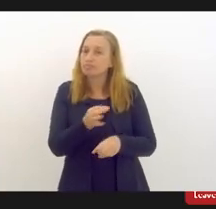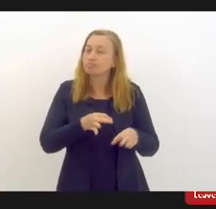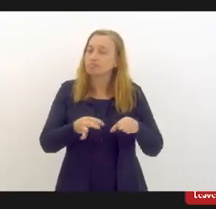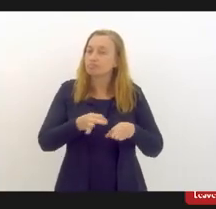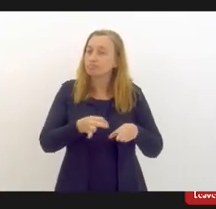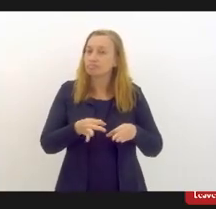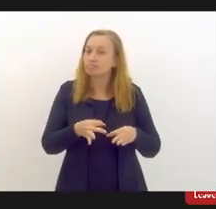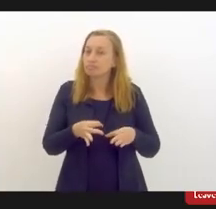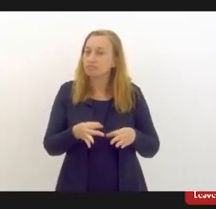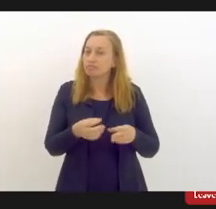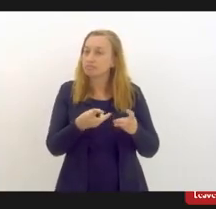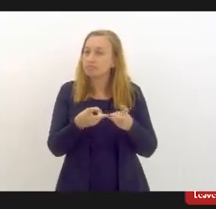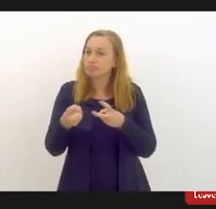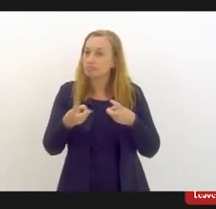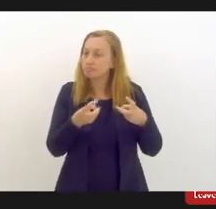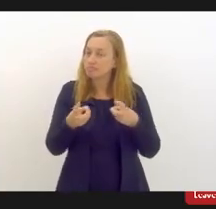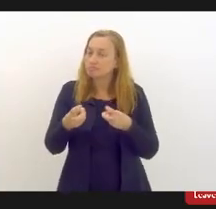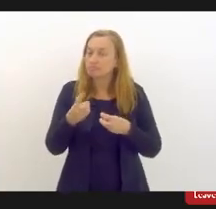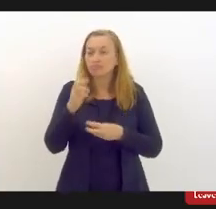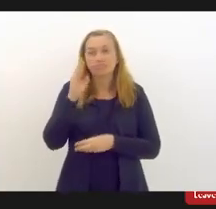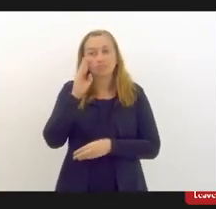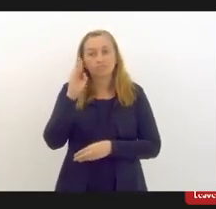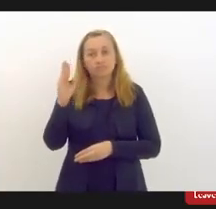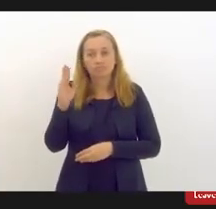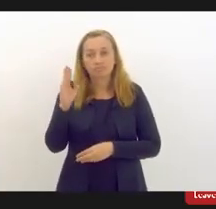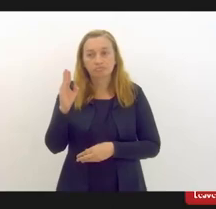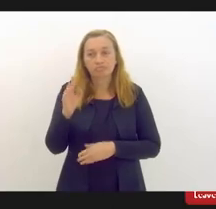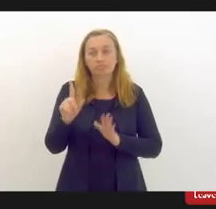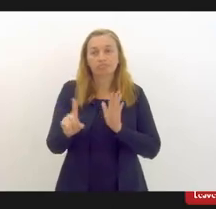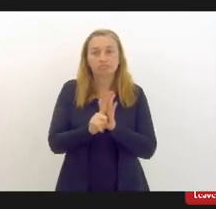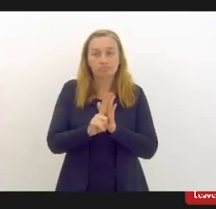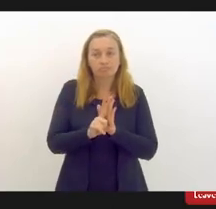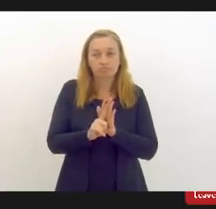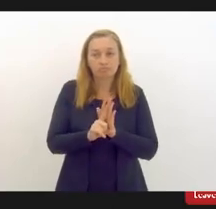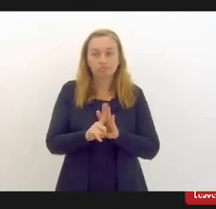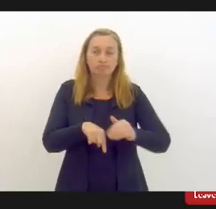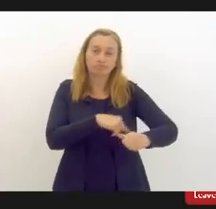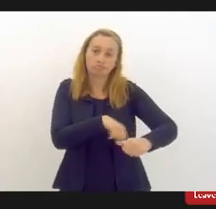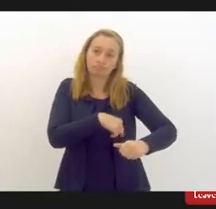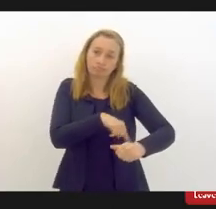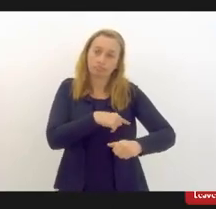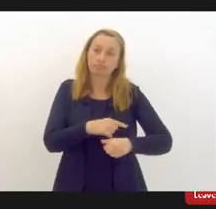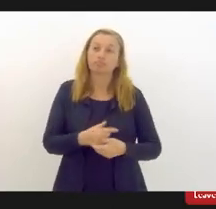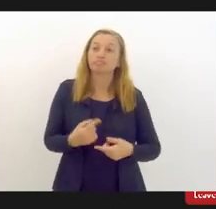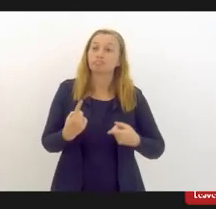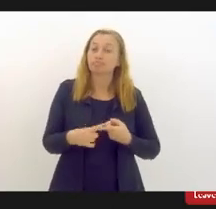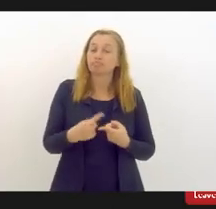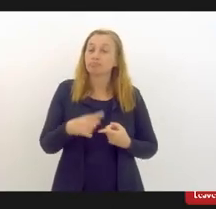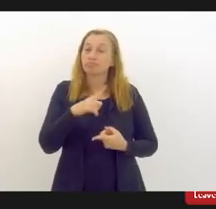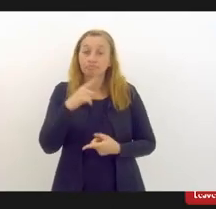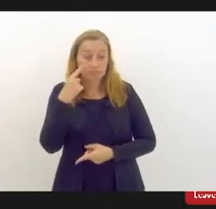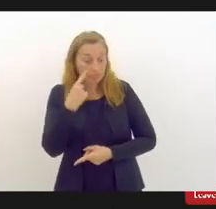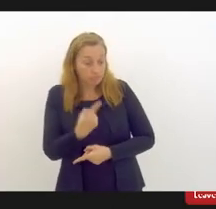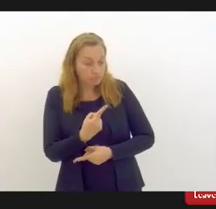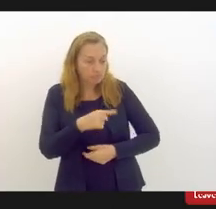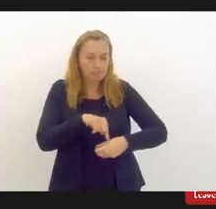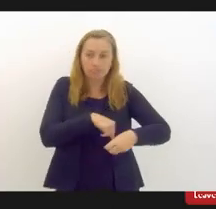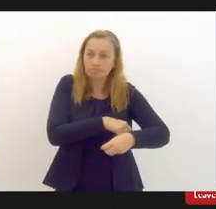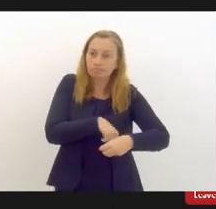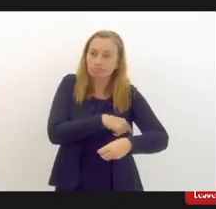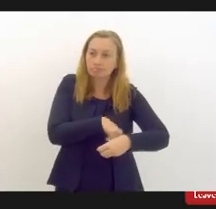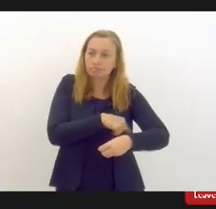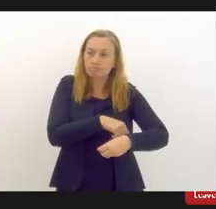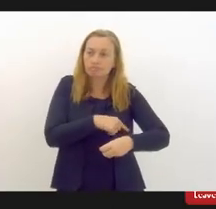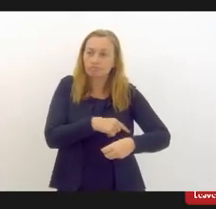E observando principalmente a legislação das cozinhas, porque a gente tem visto cozinha